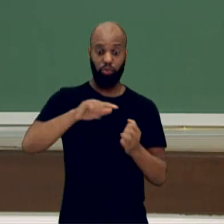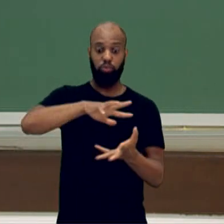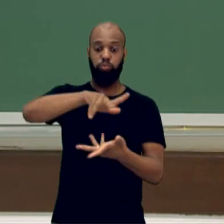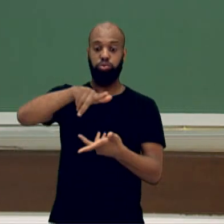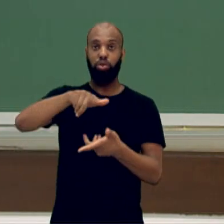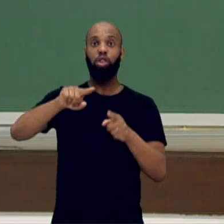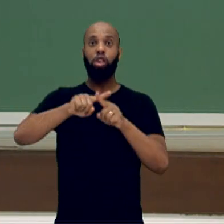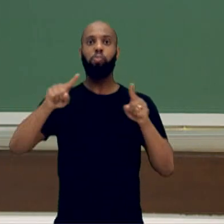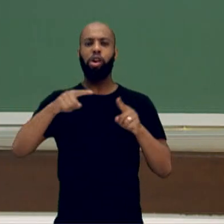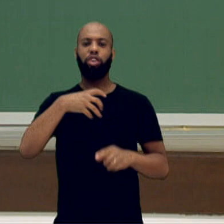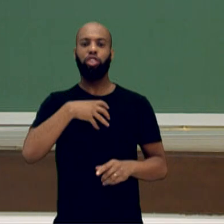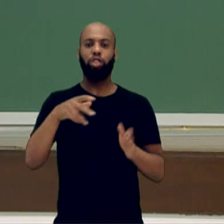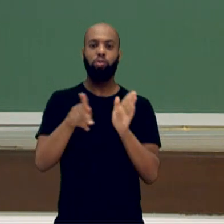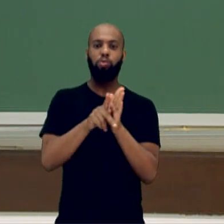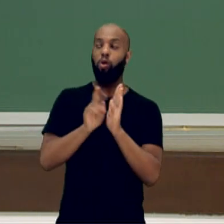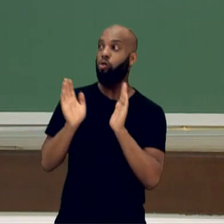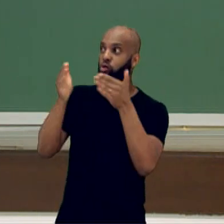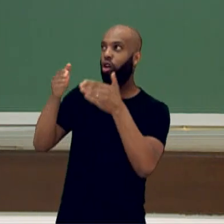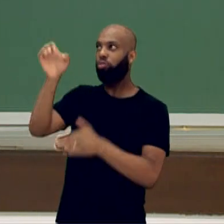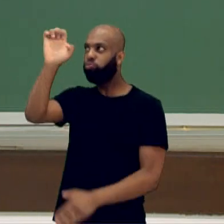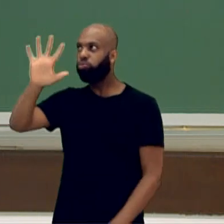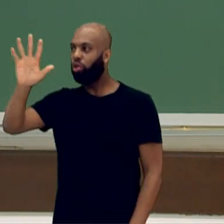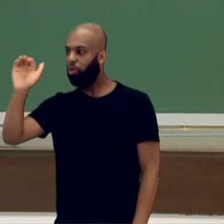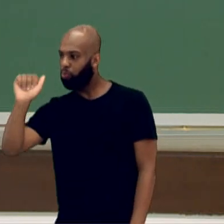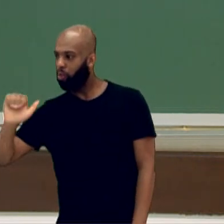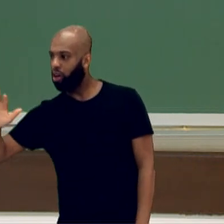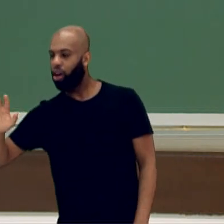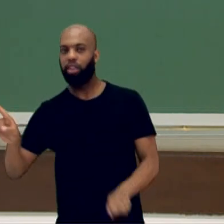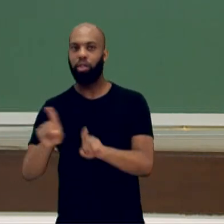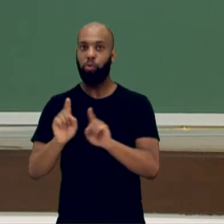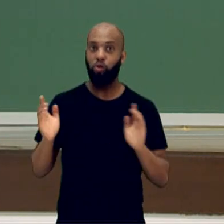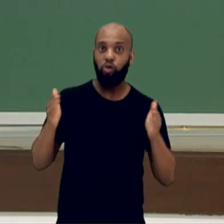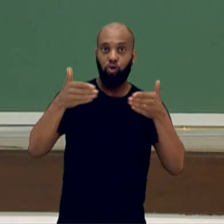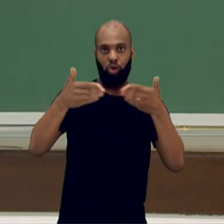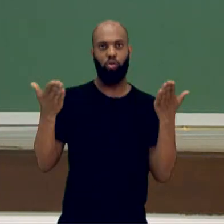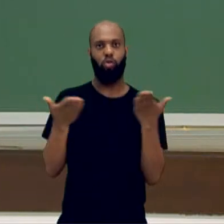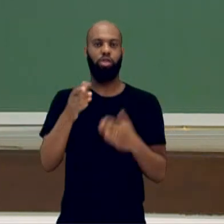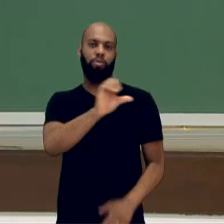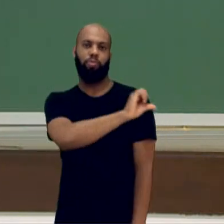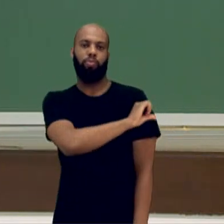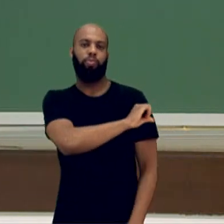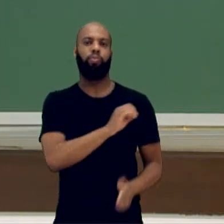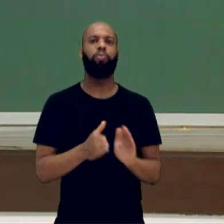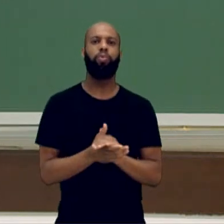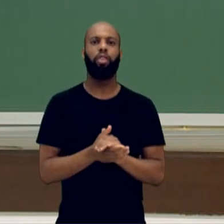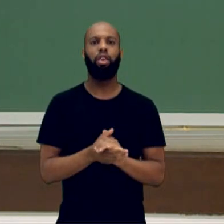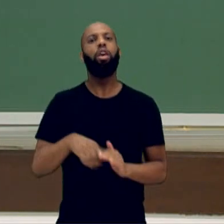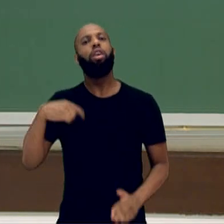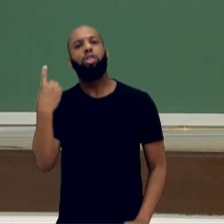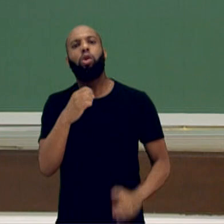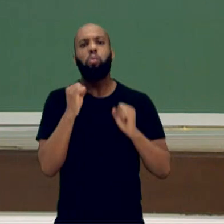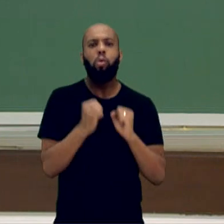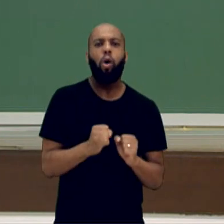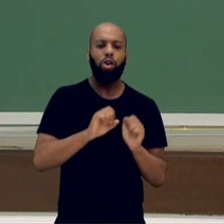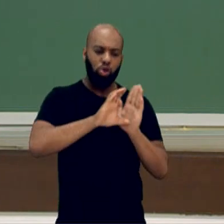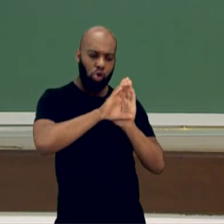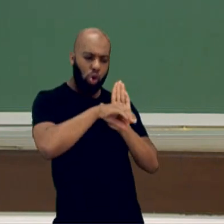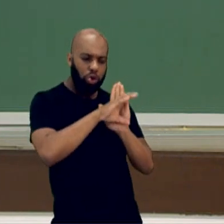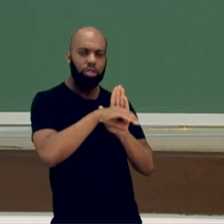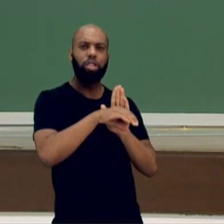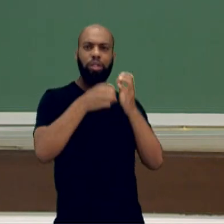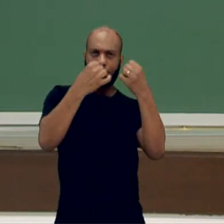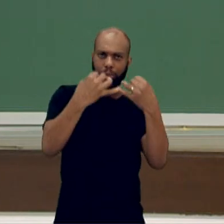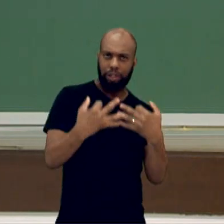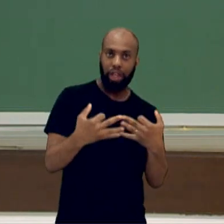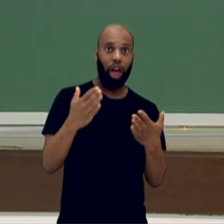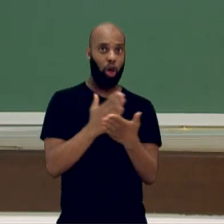com um olhar para a Europa, a Ásia, que são os assuntos centrais aqui do 9º ano. Então, mesmo que a gente fale de conceitos, alguns que vocês